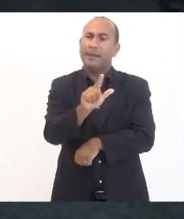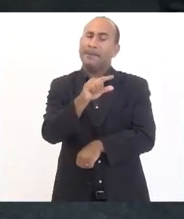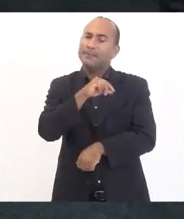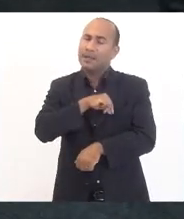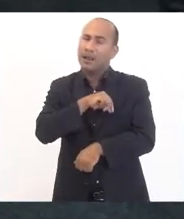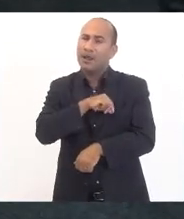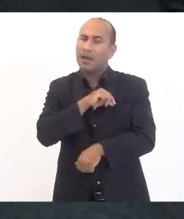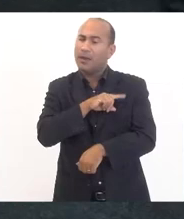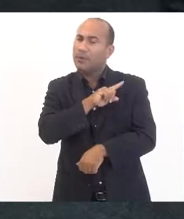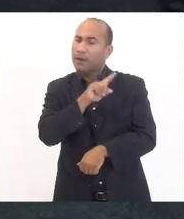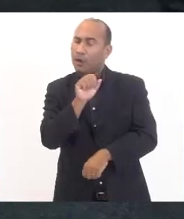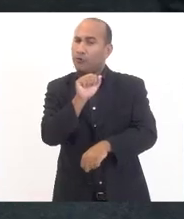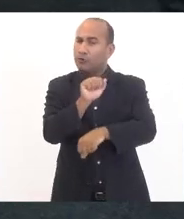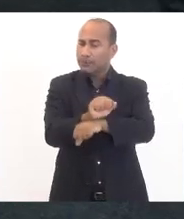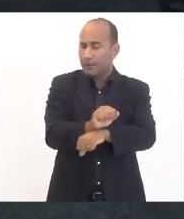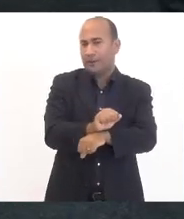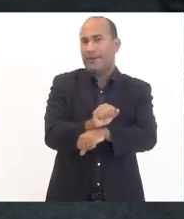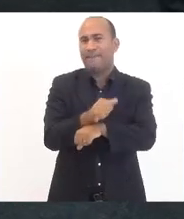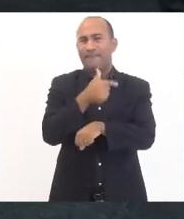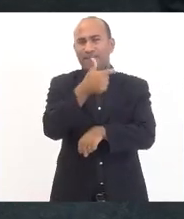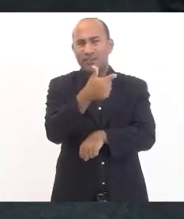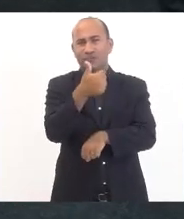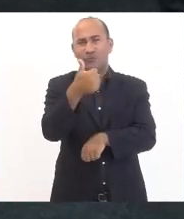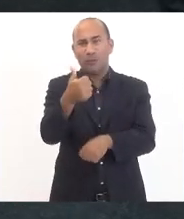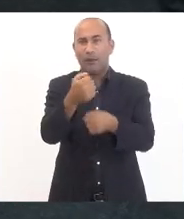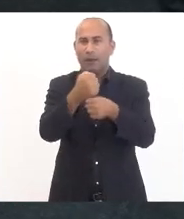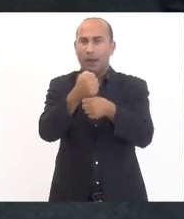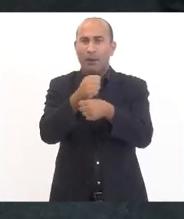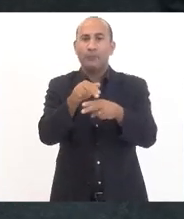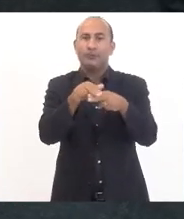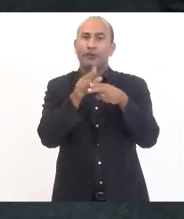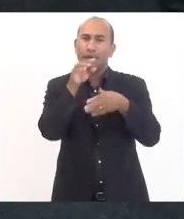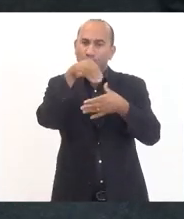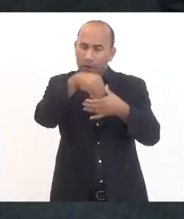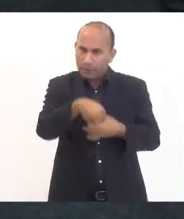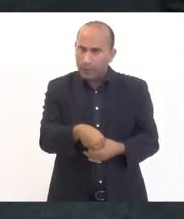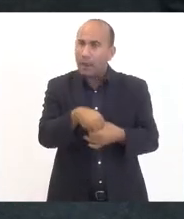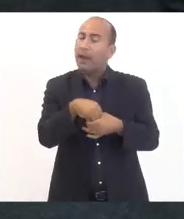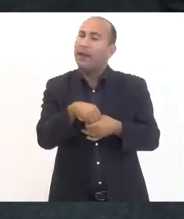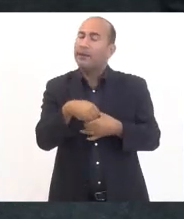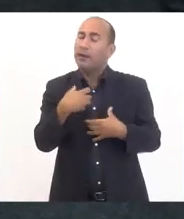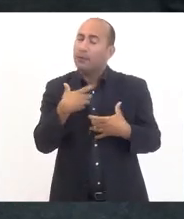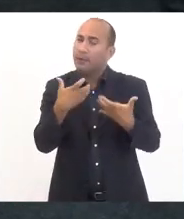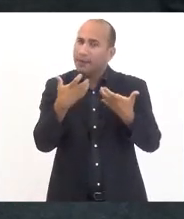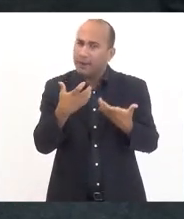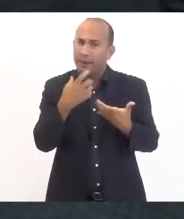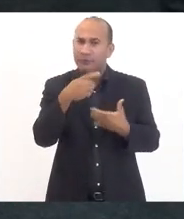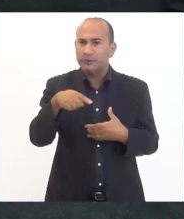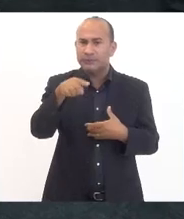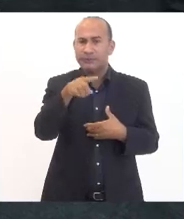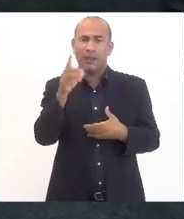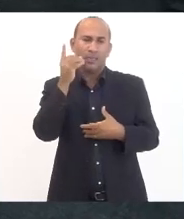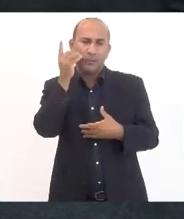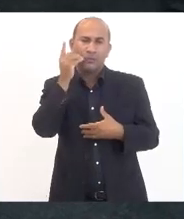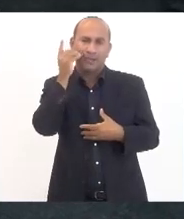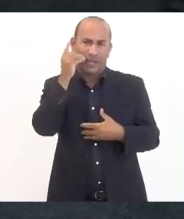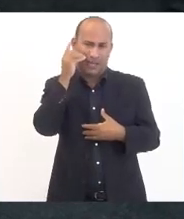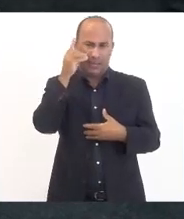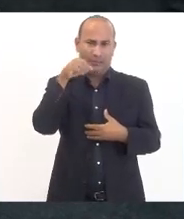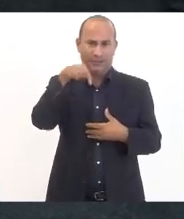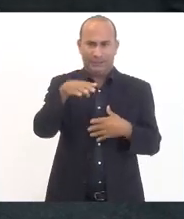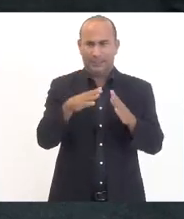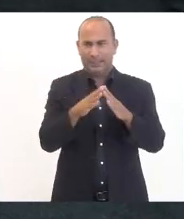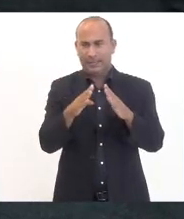não aguarde 21 anos para ser votado. Então, conto com os deputados da Casa, conto